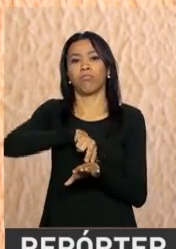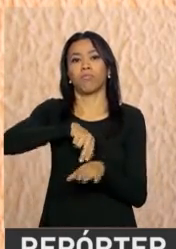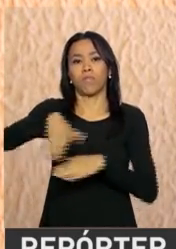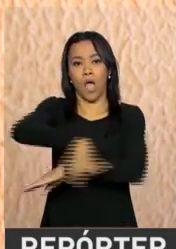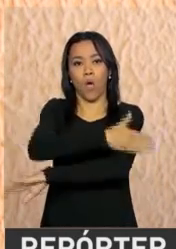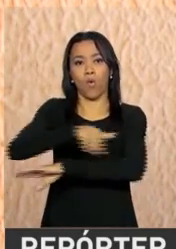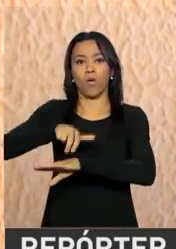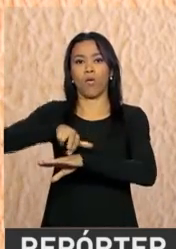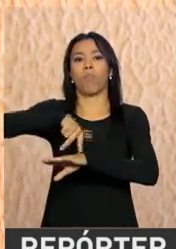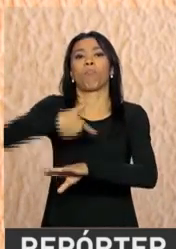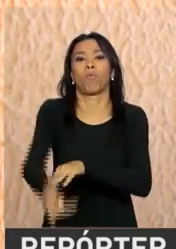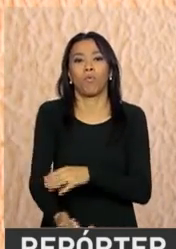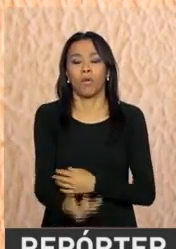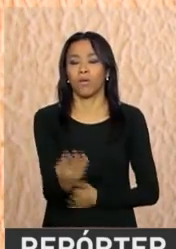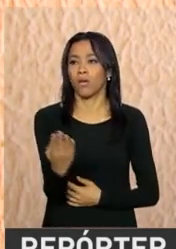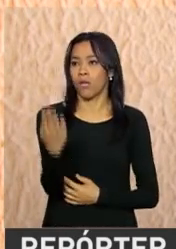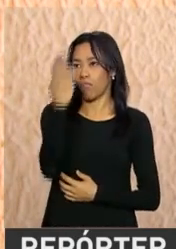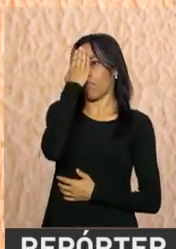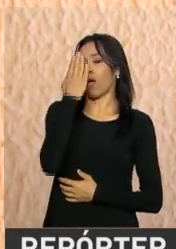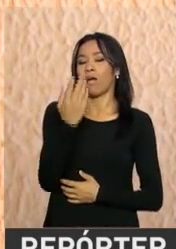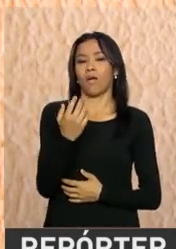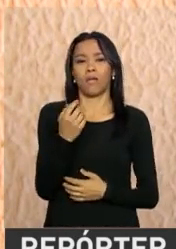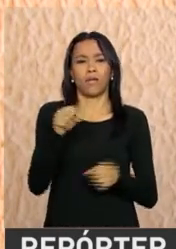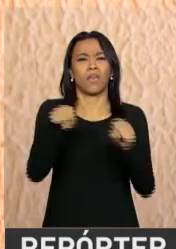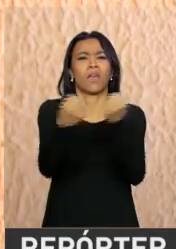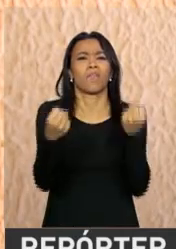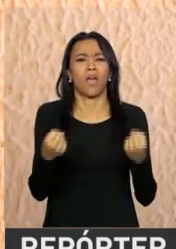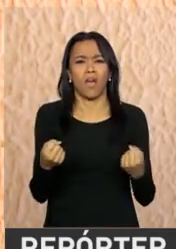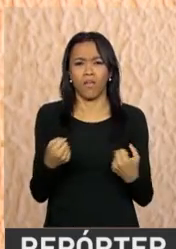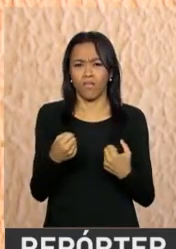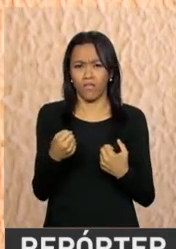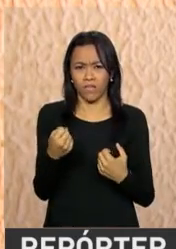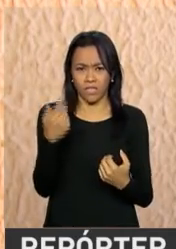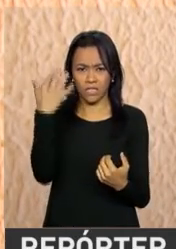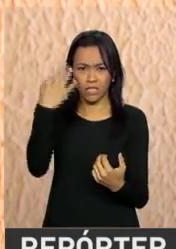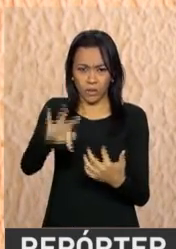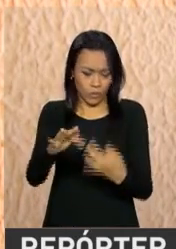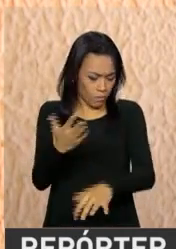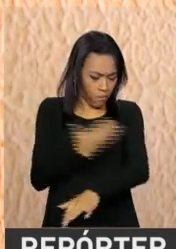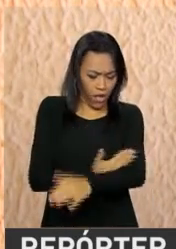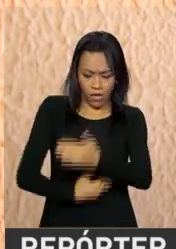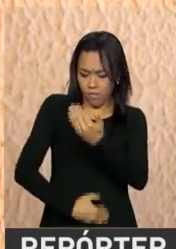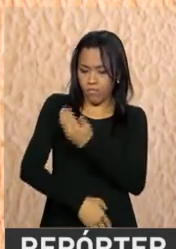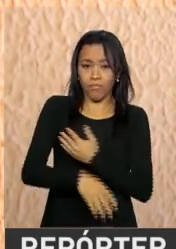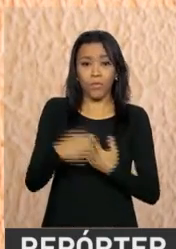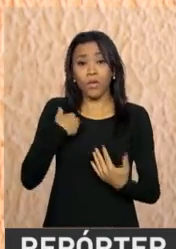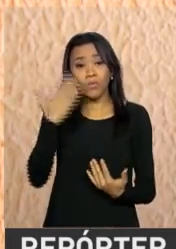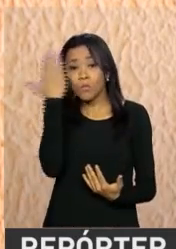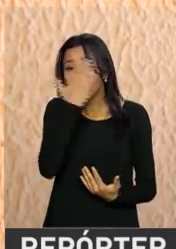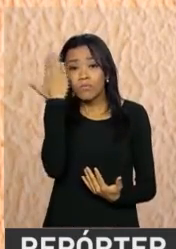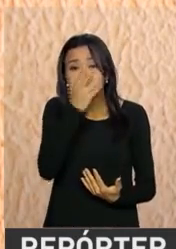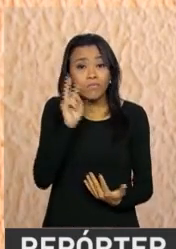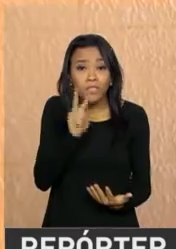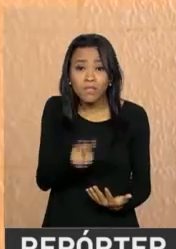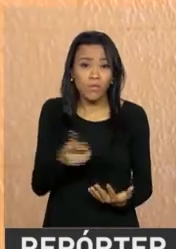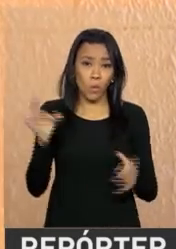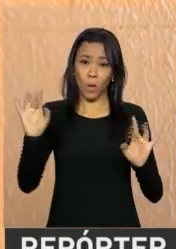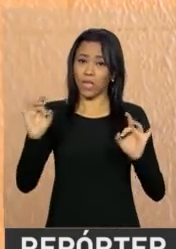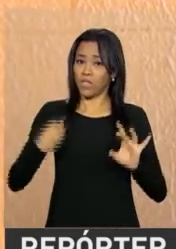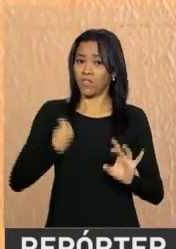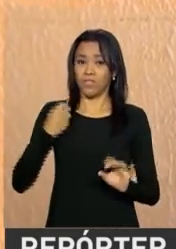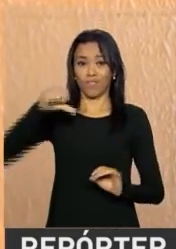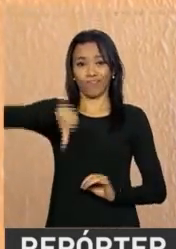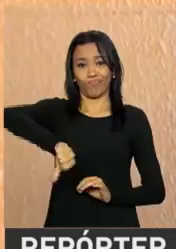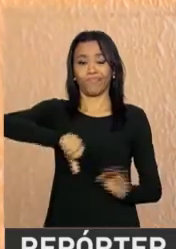esbarrava nas coisas quebrava as coisas que machucavam com as coisas não tinha muita qualidade de vida né a